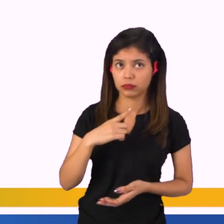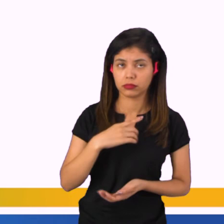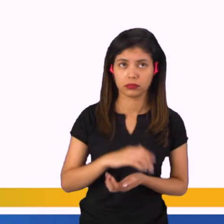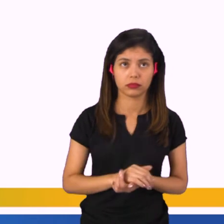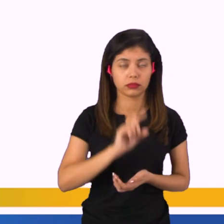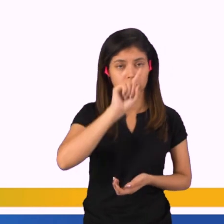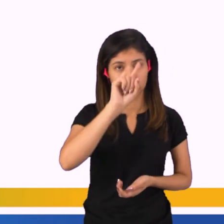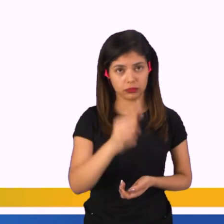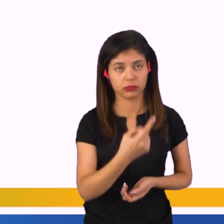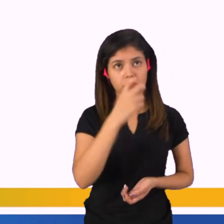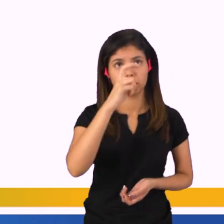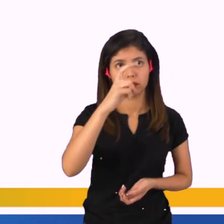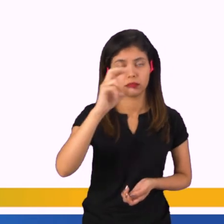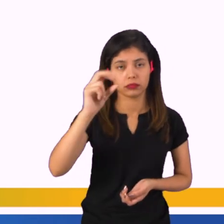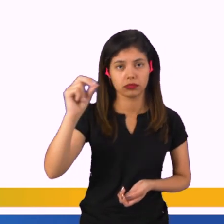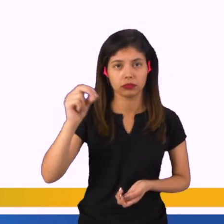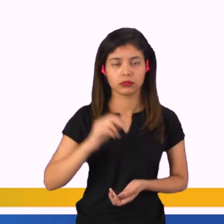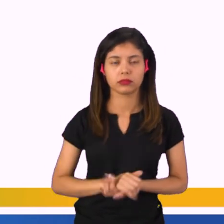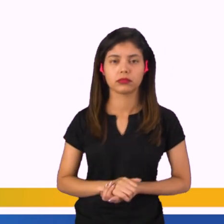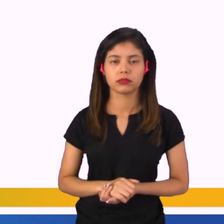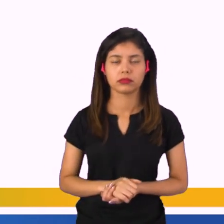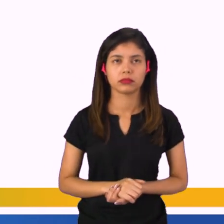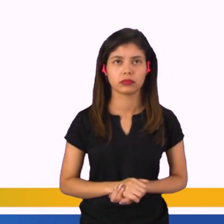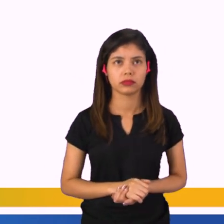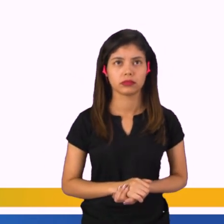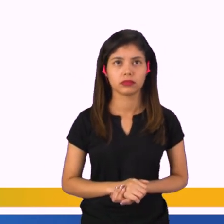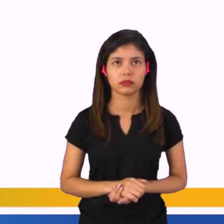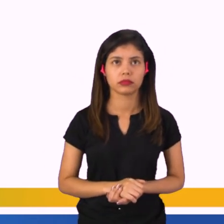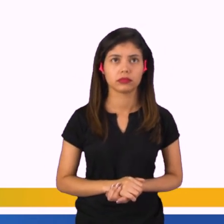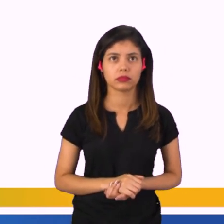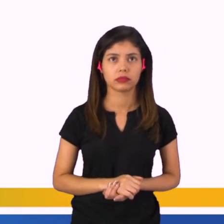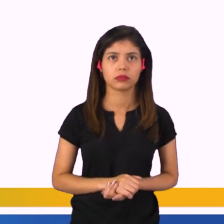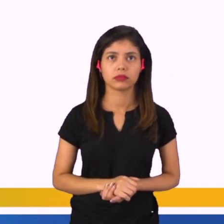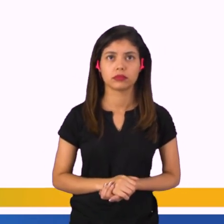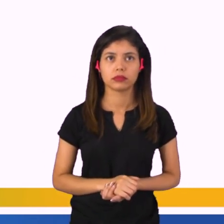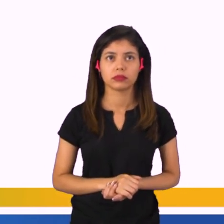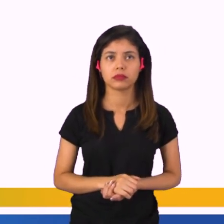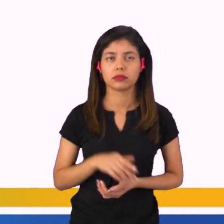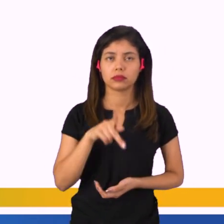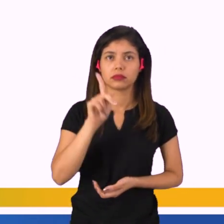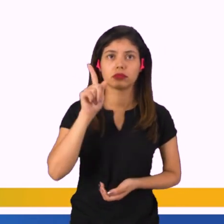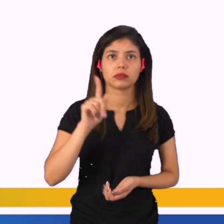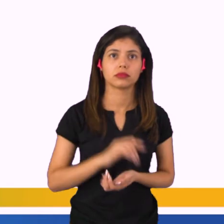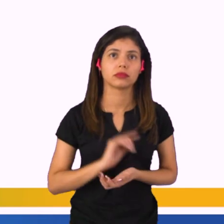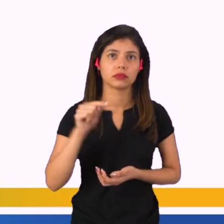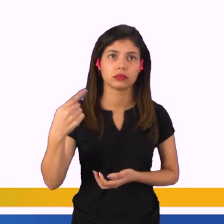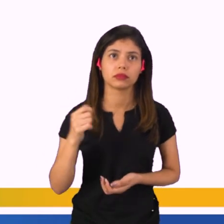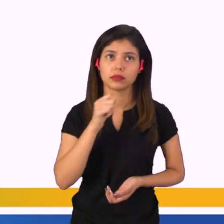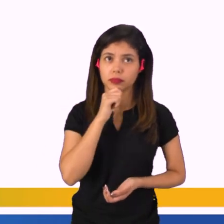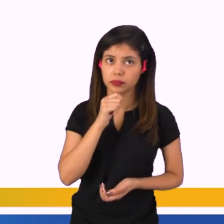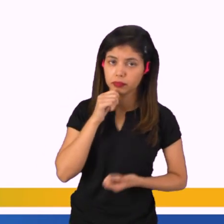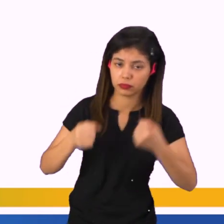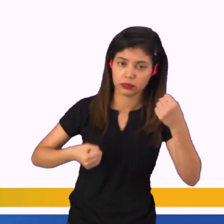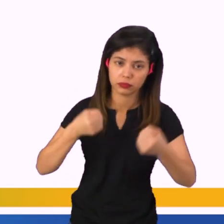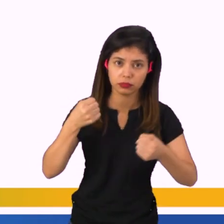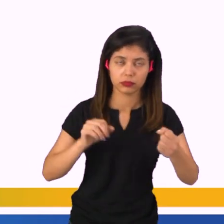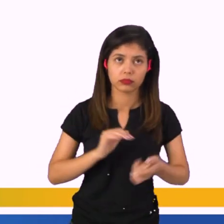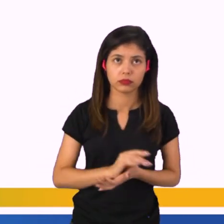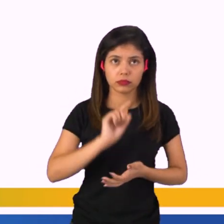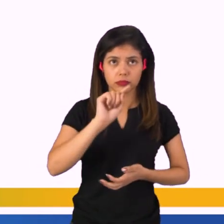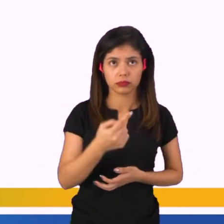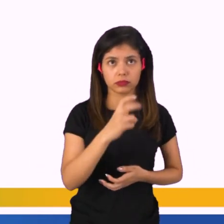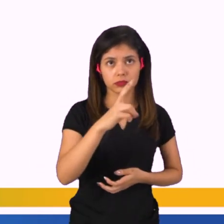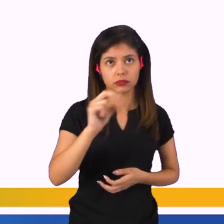1.000. Então, obtendo aí 1,5 vezes 1.000, nós vamos obter 1.500 quilogramas. Logo, o caminhão